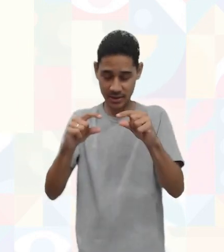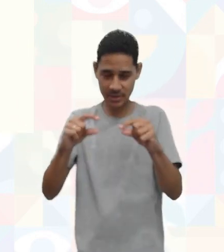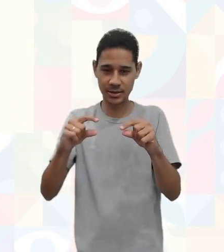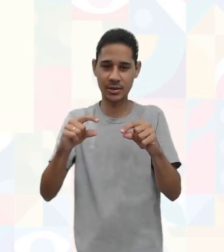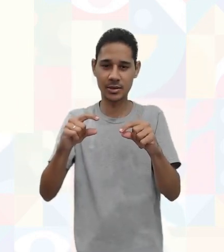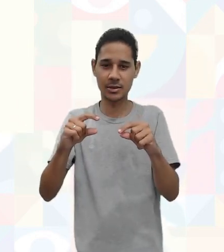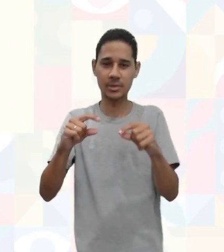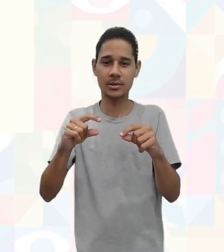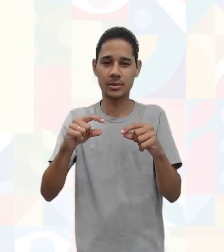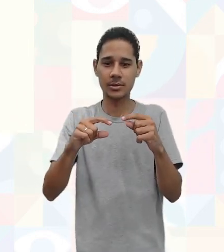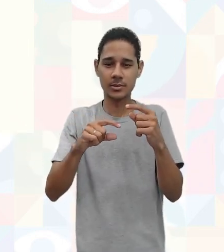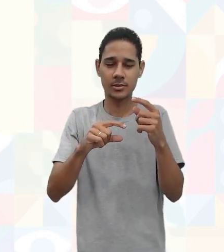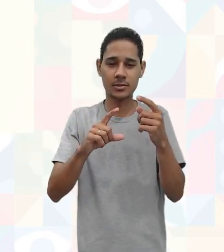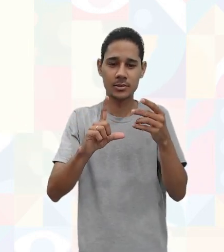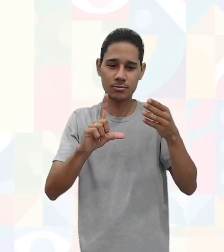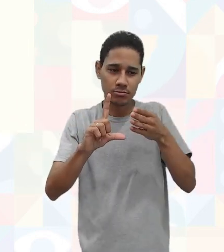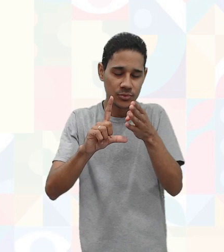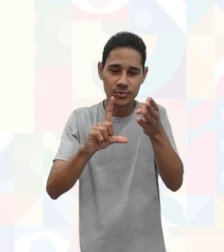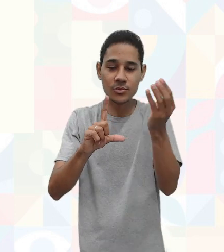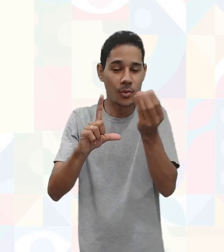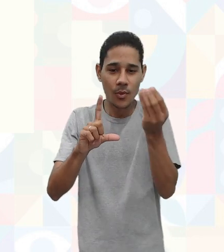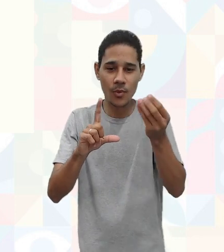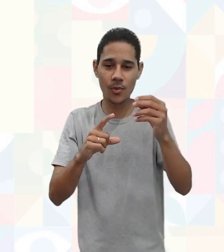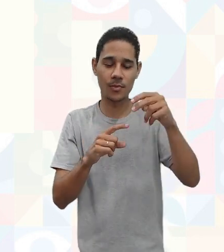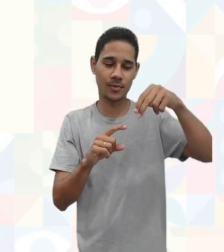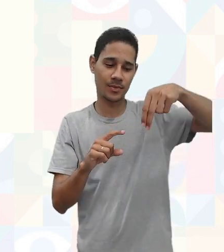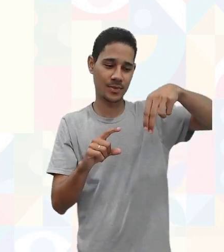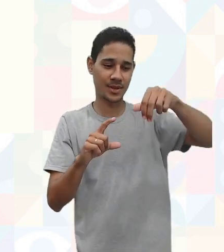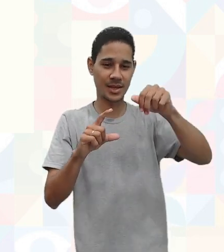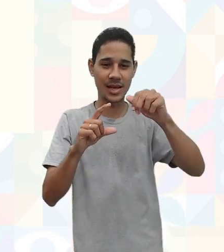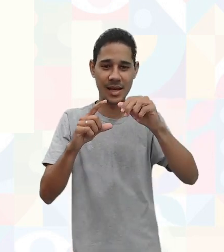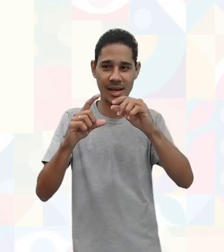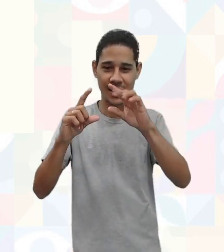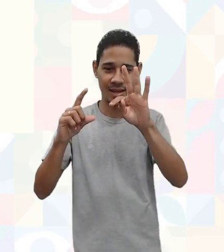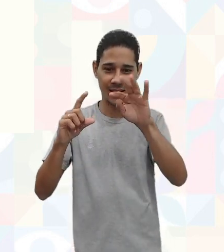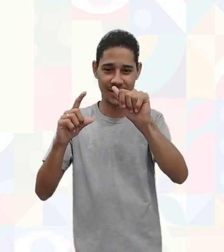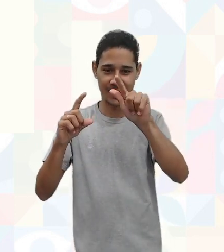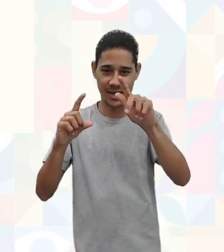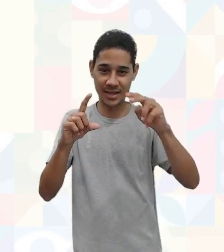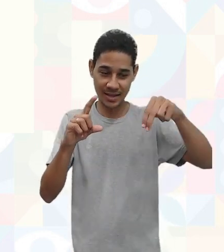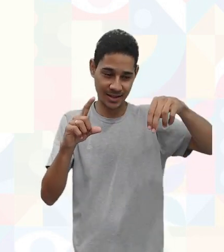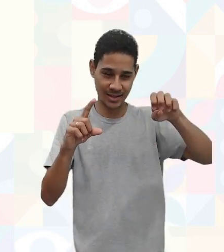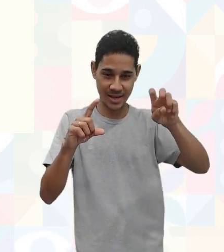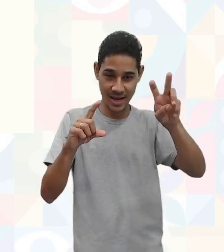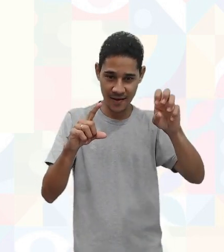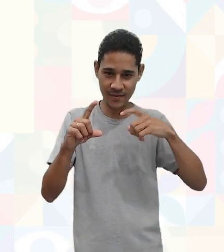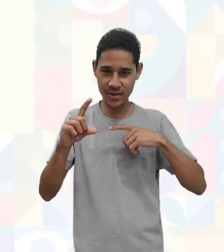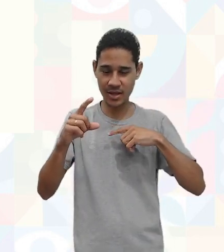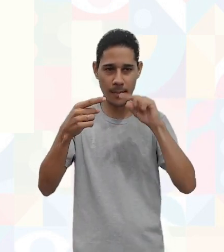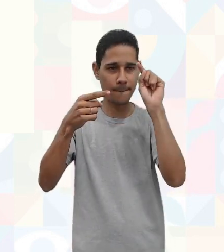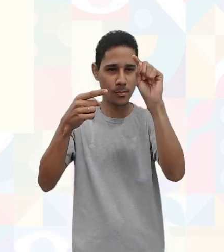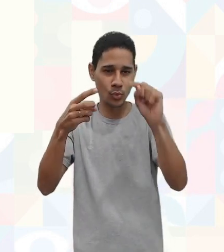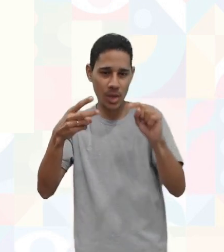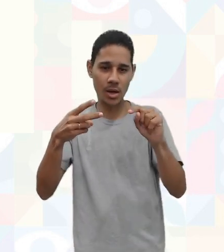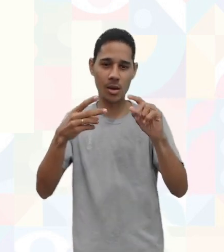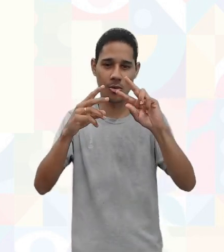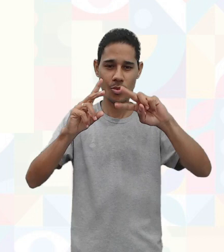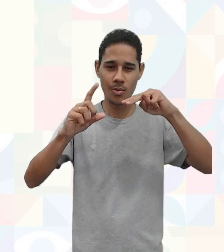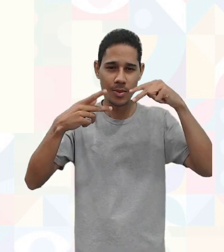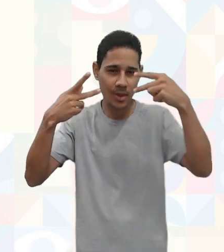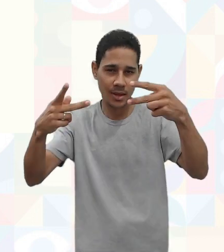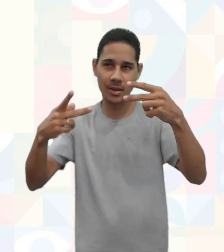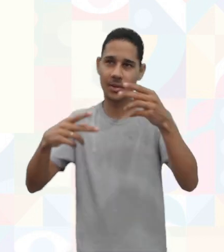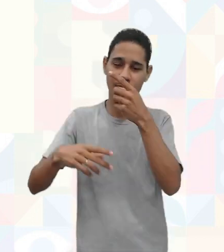navegação, utilizando a tag nav, ó, ok? Com os seus respectivos botões e links. Note que a gente tem